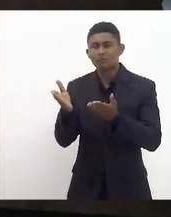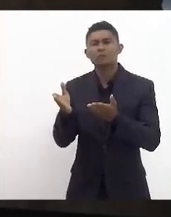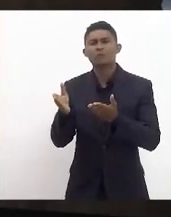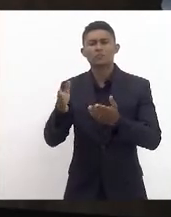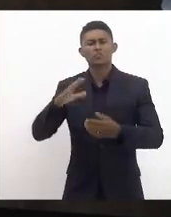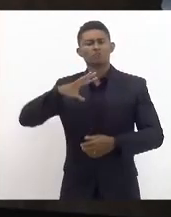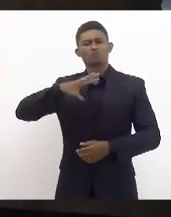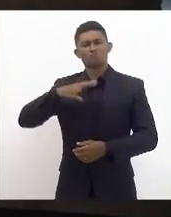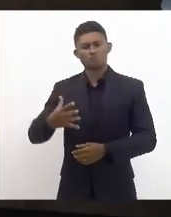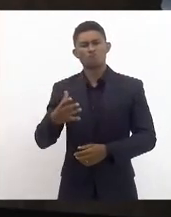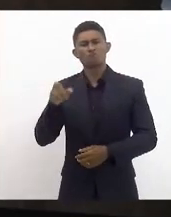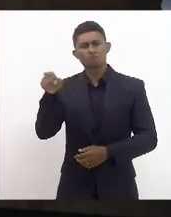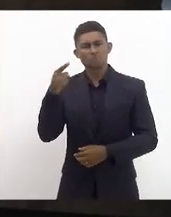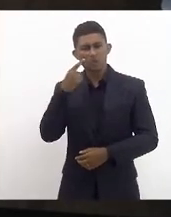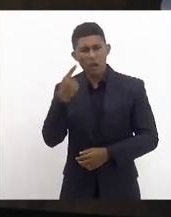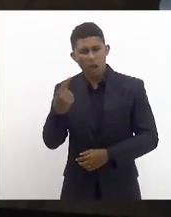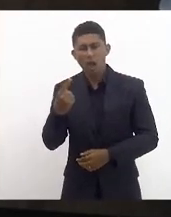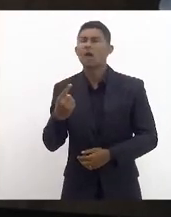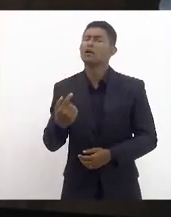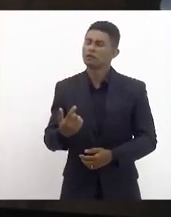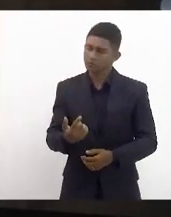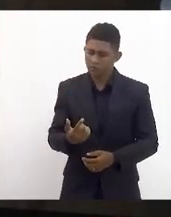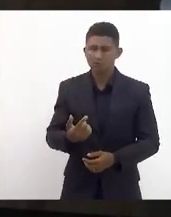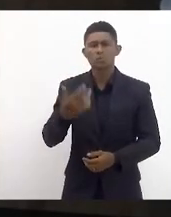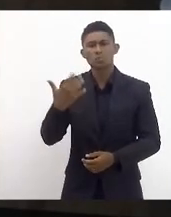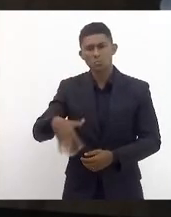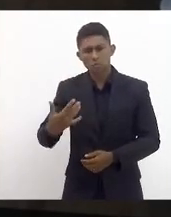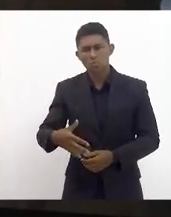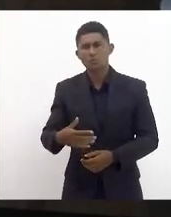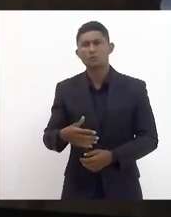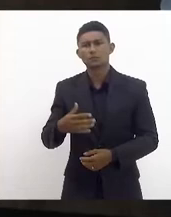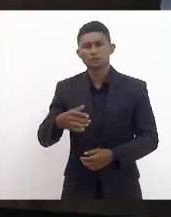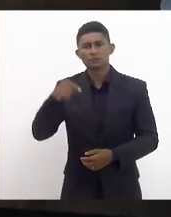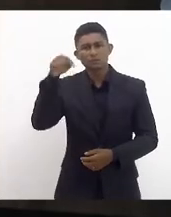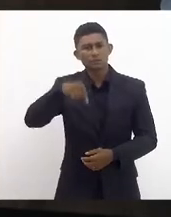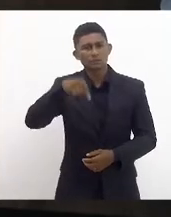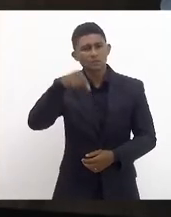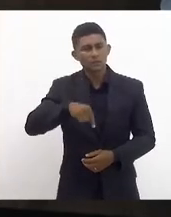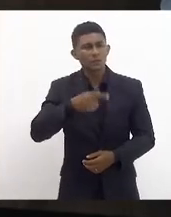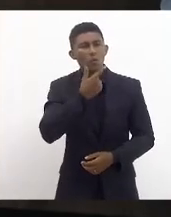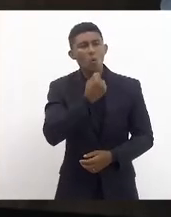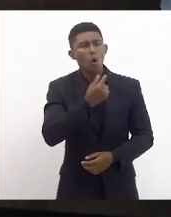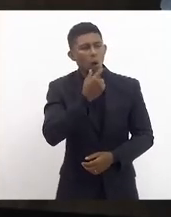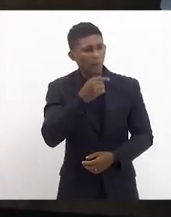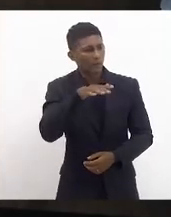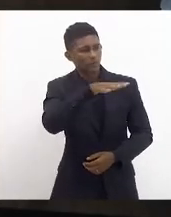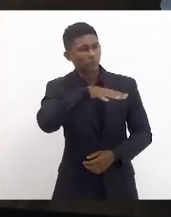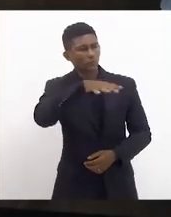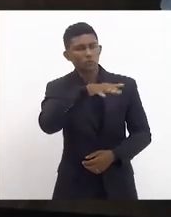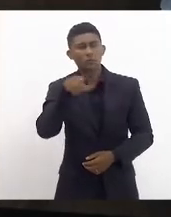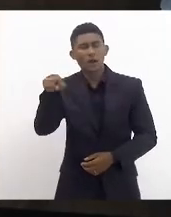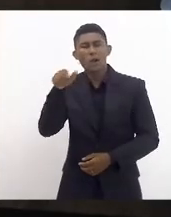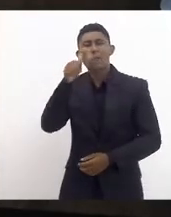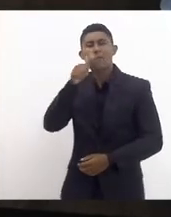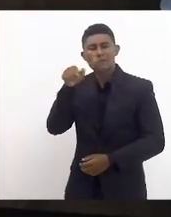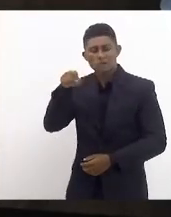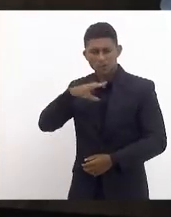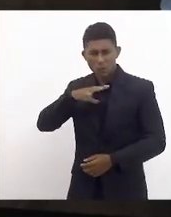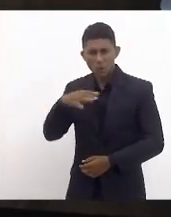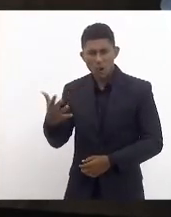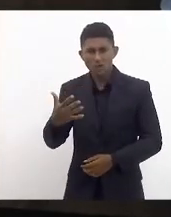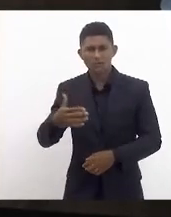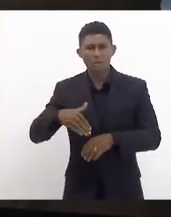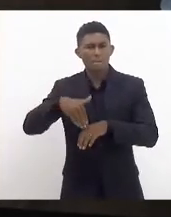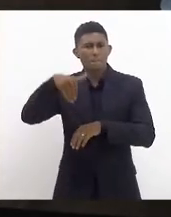valente, se defendeu. Muito valente até, mais valente que a maior parte dos homens aqui dessa casa. E também a